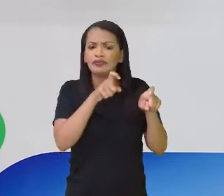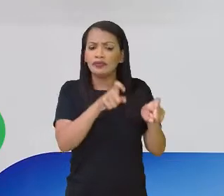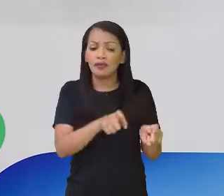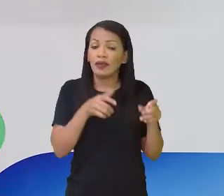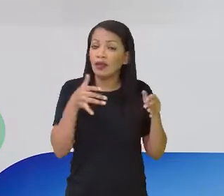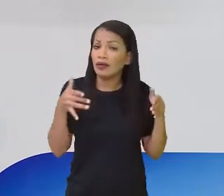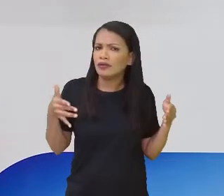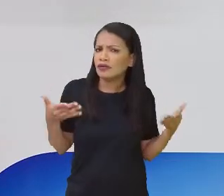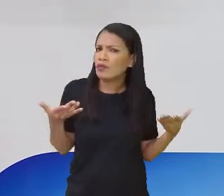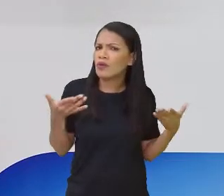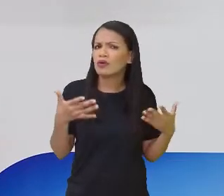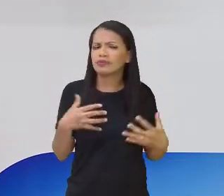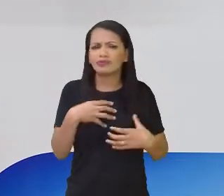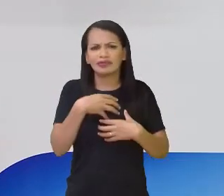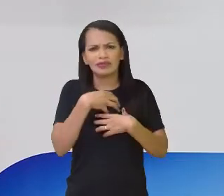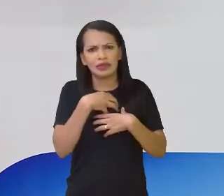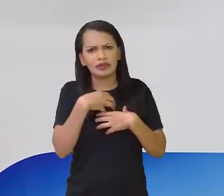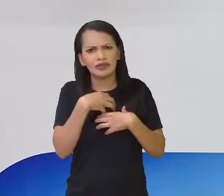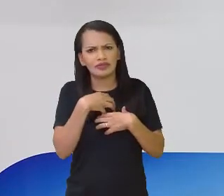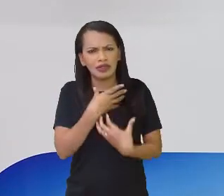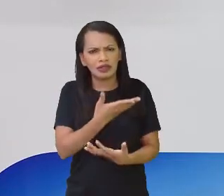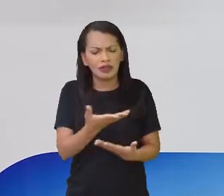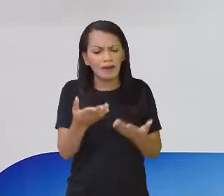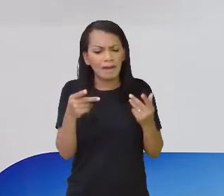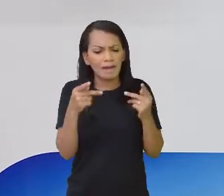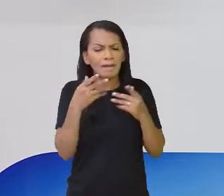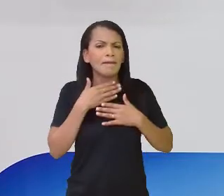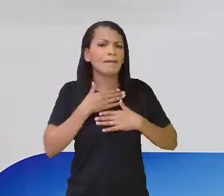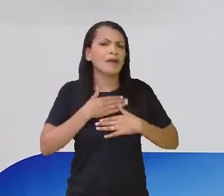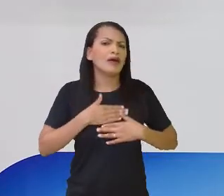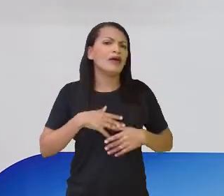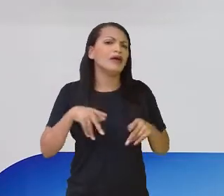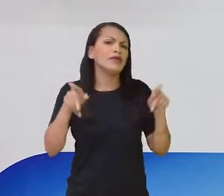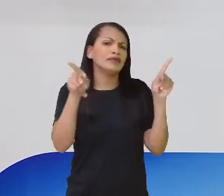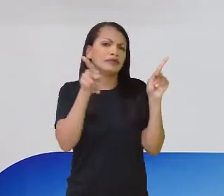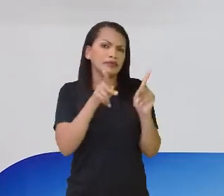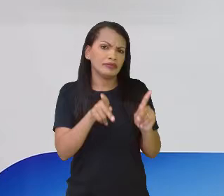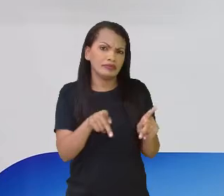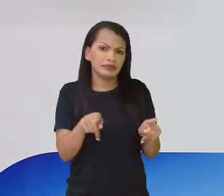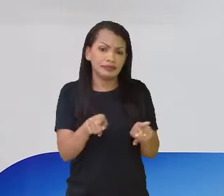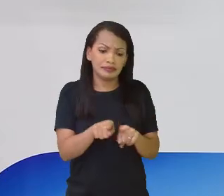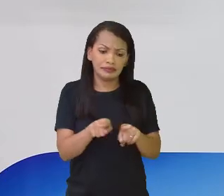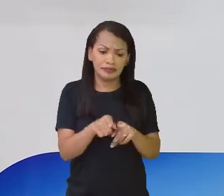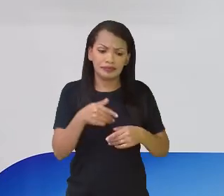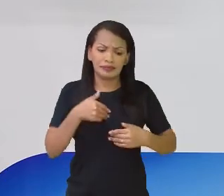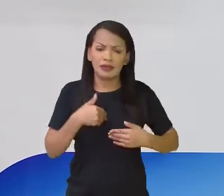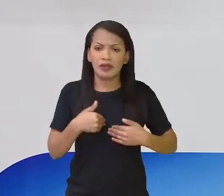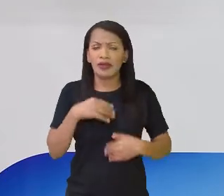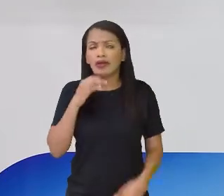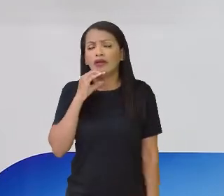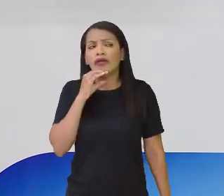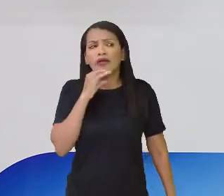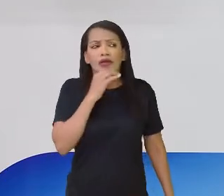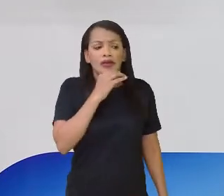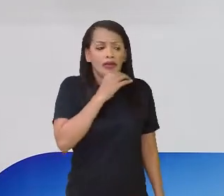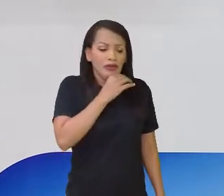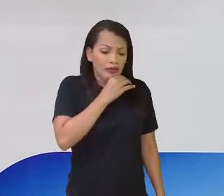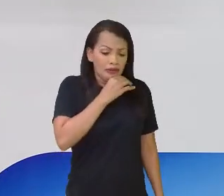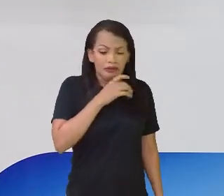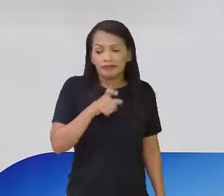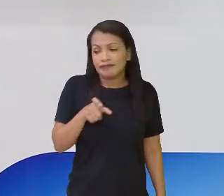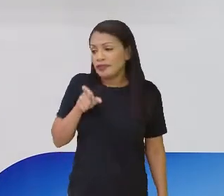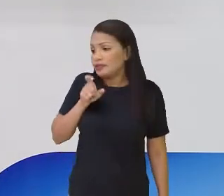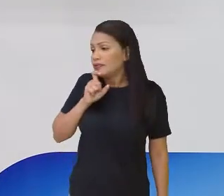qual o sentimento que você vai sentir? Paz, tranquilidade e no seu corpo também. Você vai sentir mais calor, mais frio, o vento